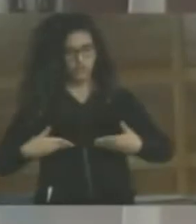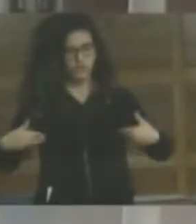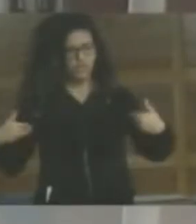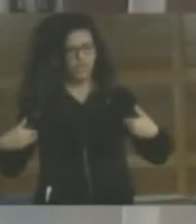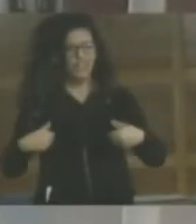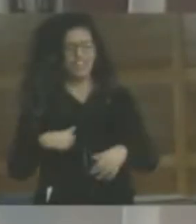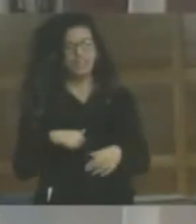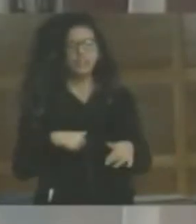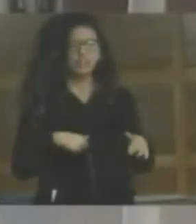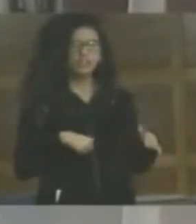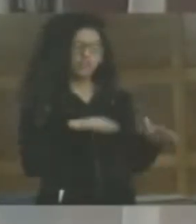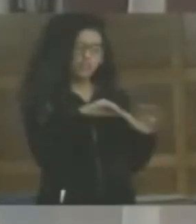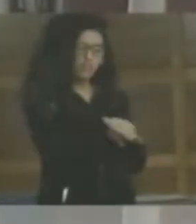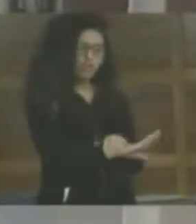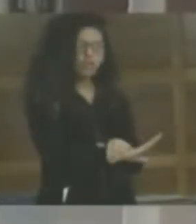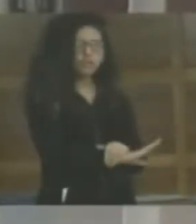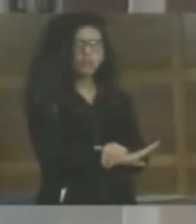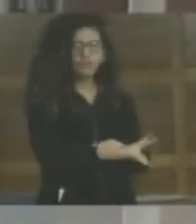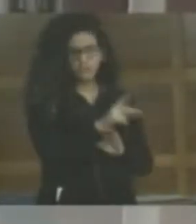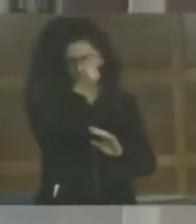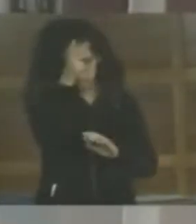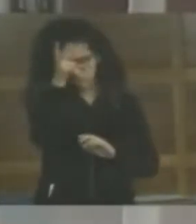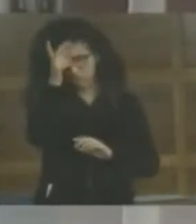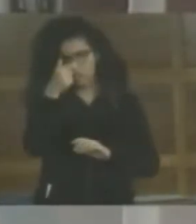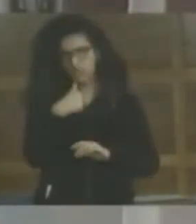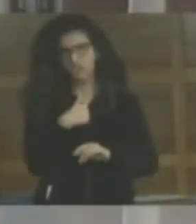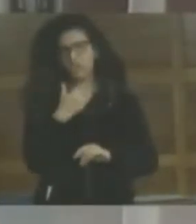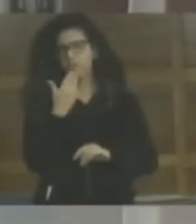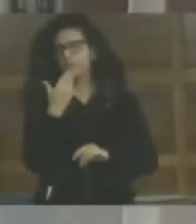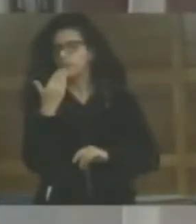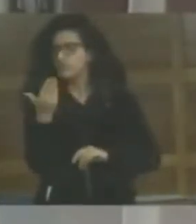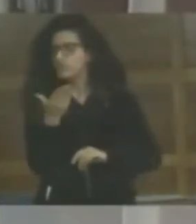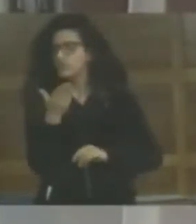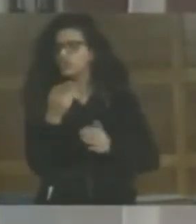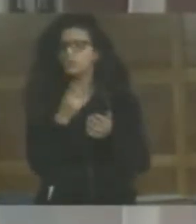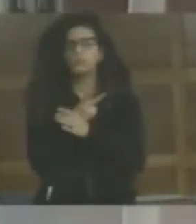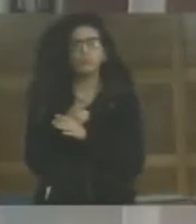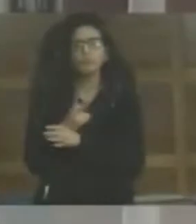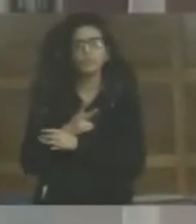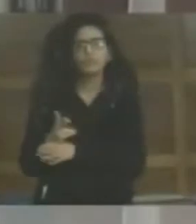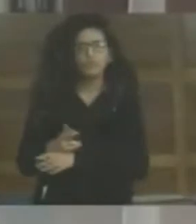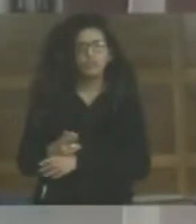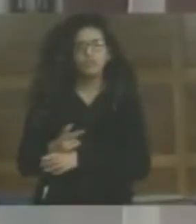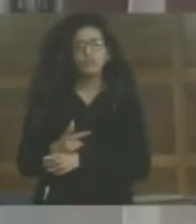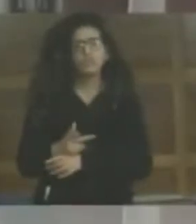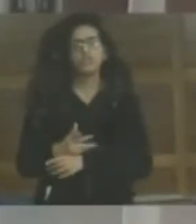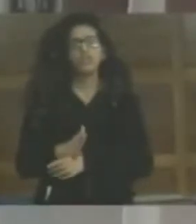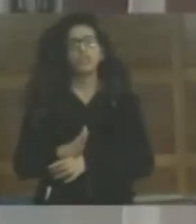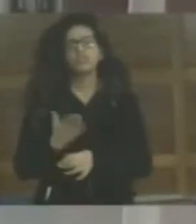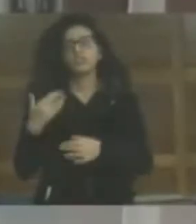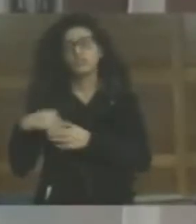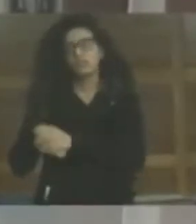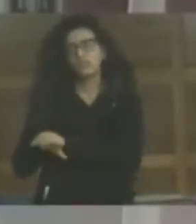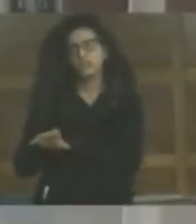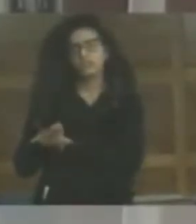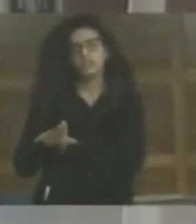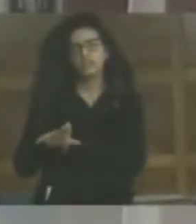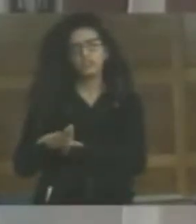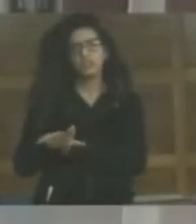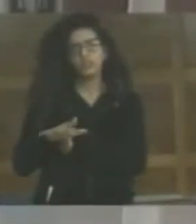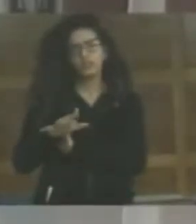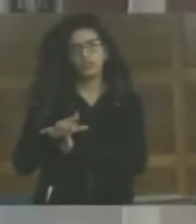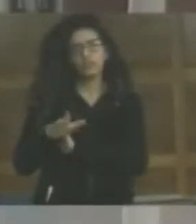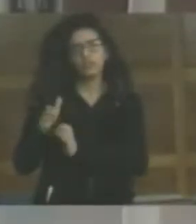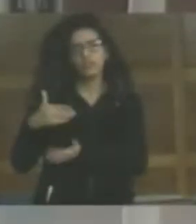no almoxarifado da prefeitura. Então, eu fiz essa indicação, fui atrás do busto, achamos o busto. O busto ele está lá no Parques e